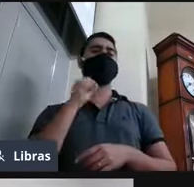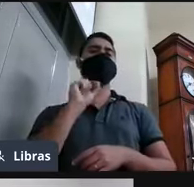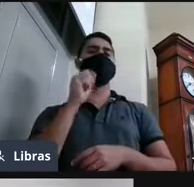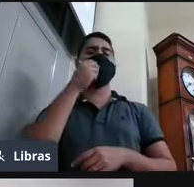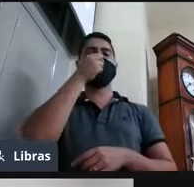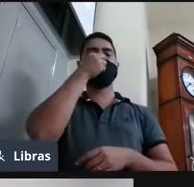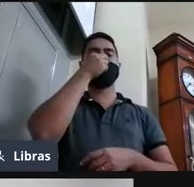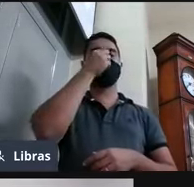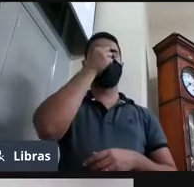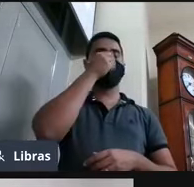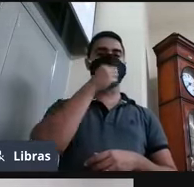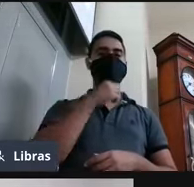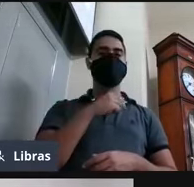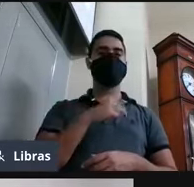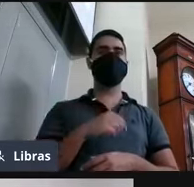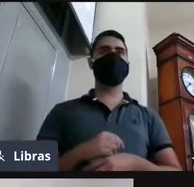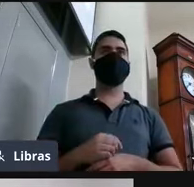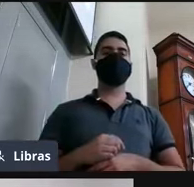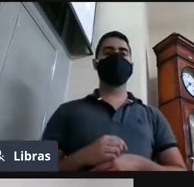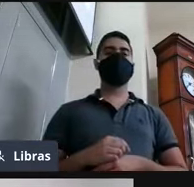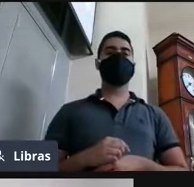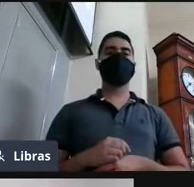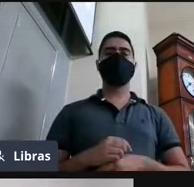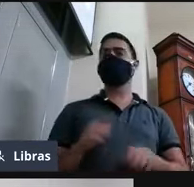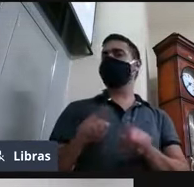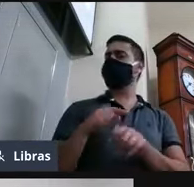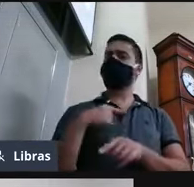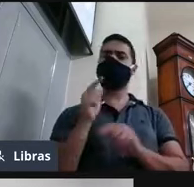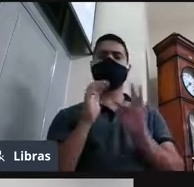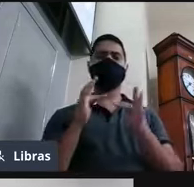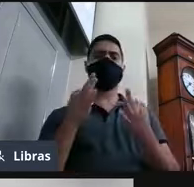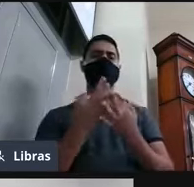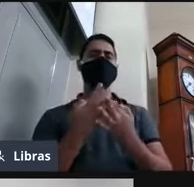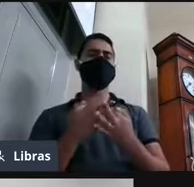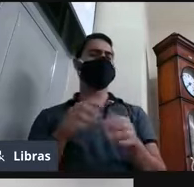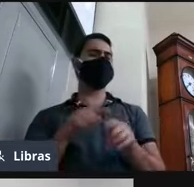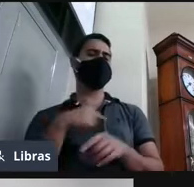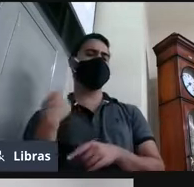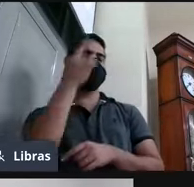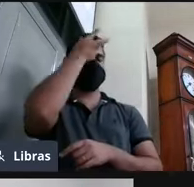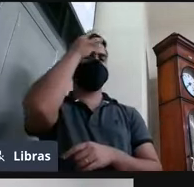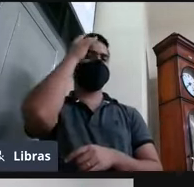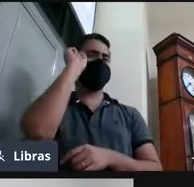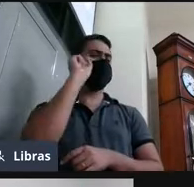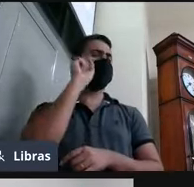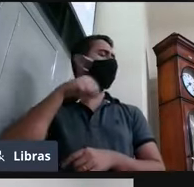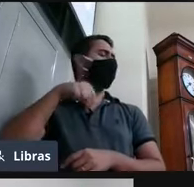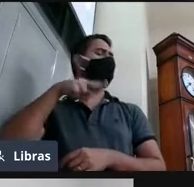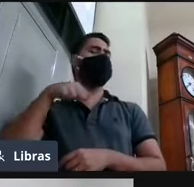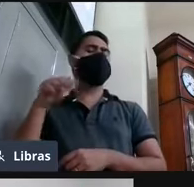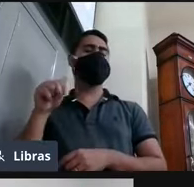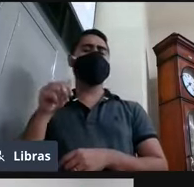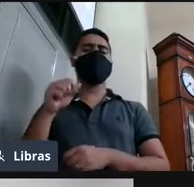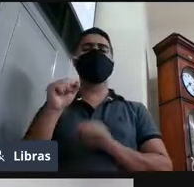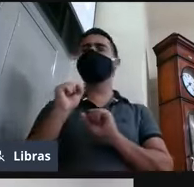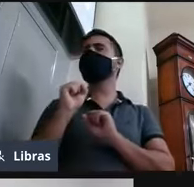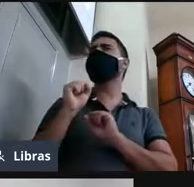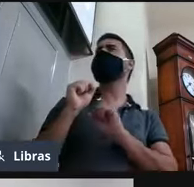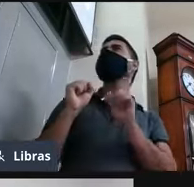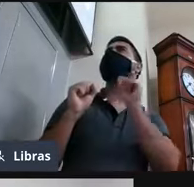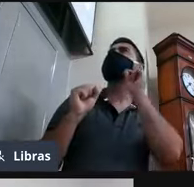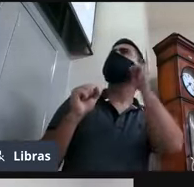isso ao Fernandinho, ao Silvio, e que sirva para mim também e para todos nós, jamais podemos